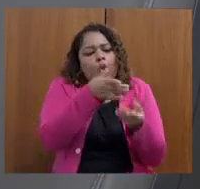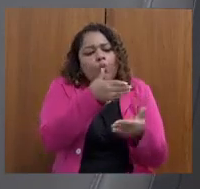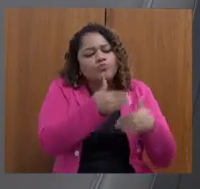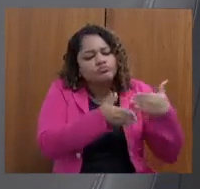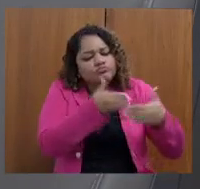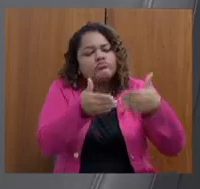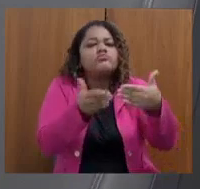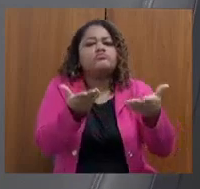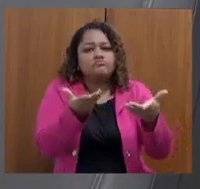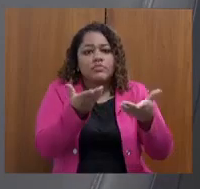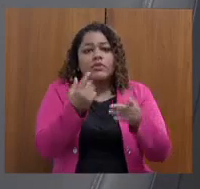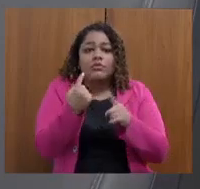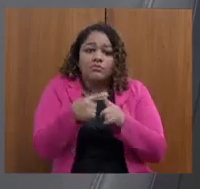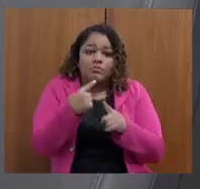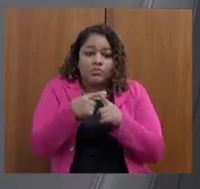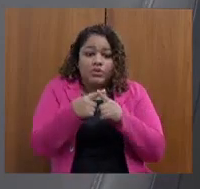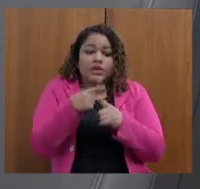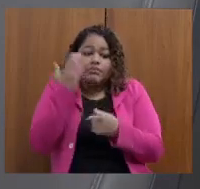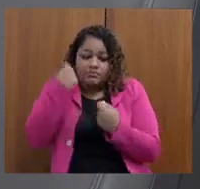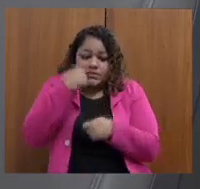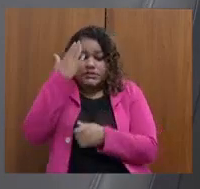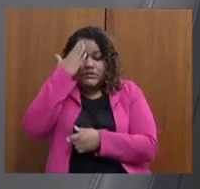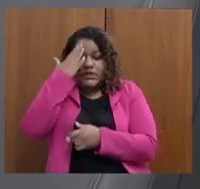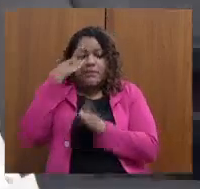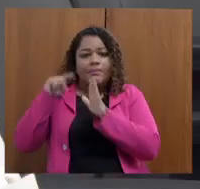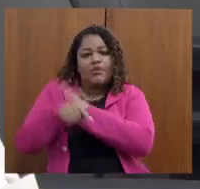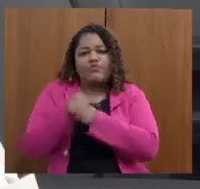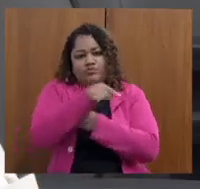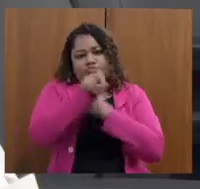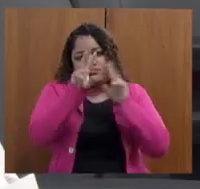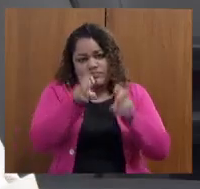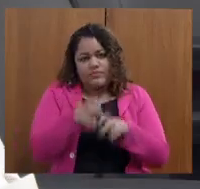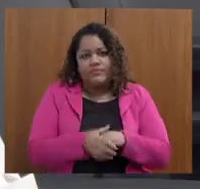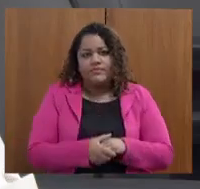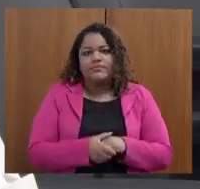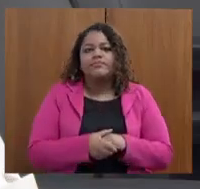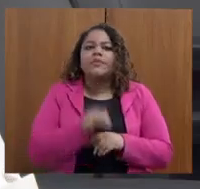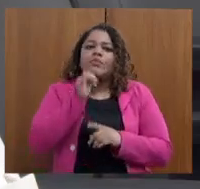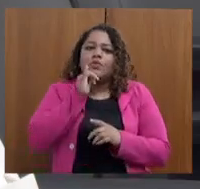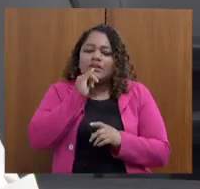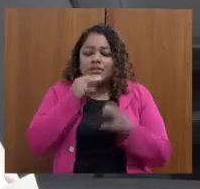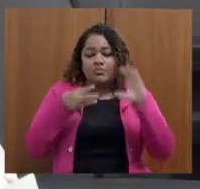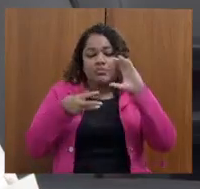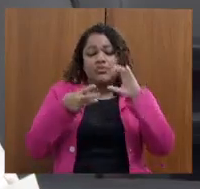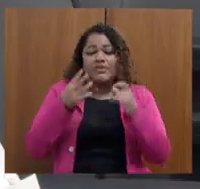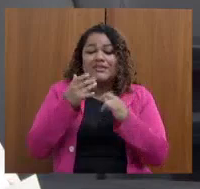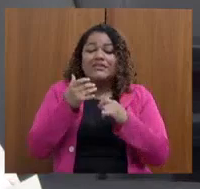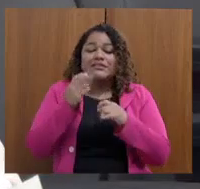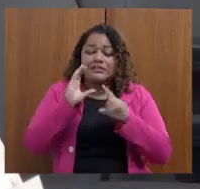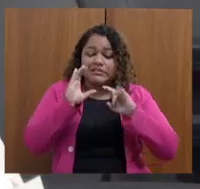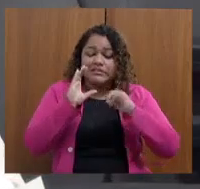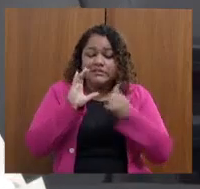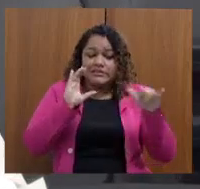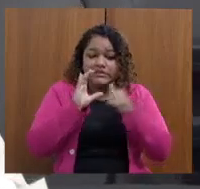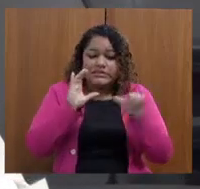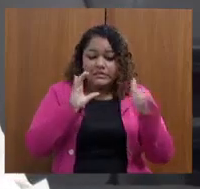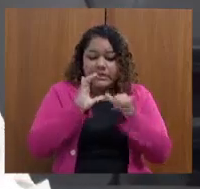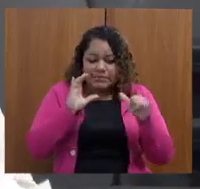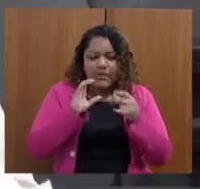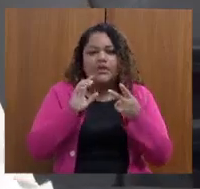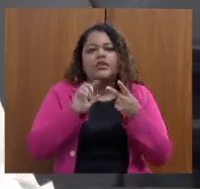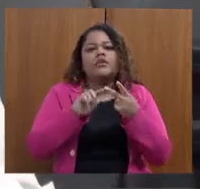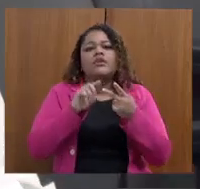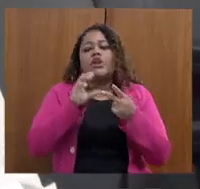inkpack tá isso a questão da Copasa e da Cemig trazem uma preocupação específica e maior até pela capilaridade